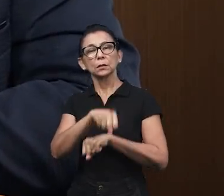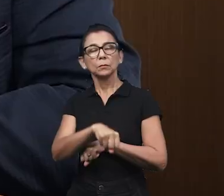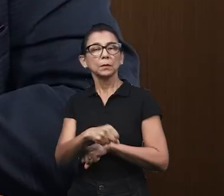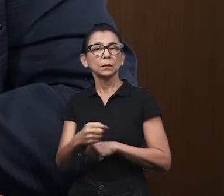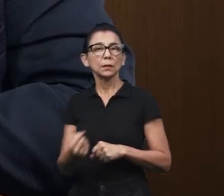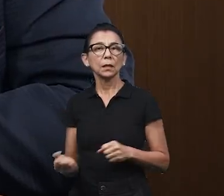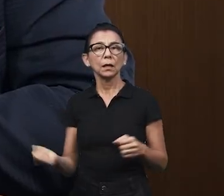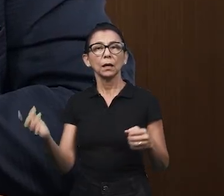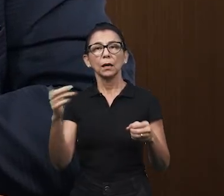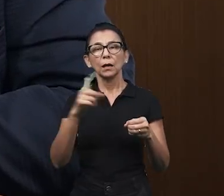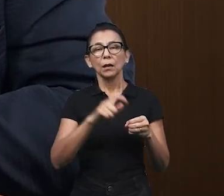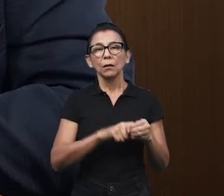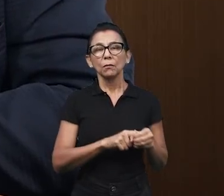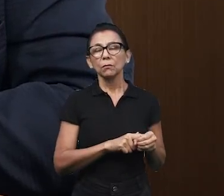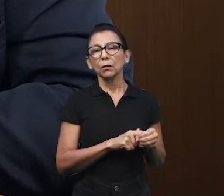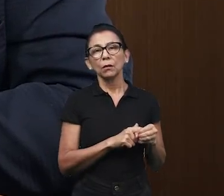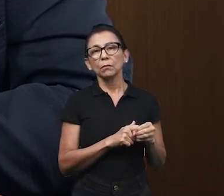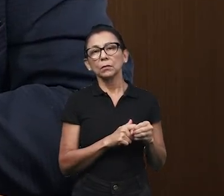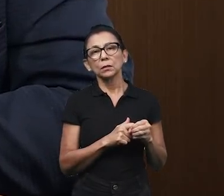para o seu local de origem.